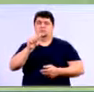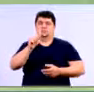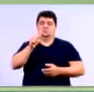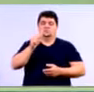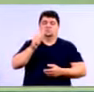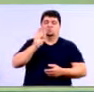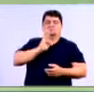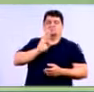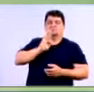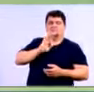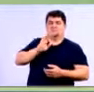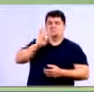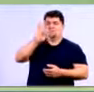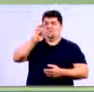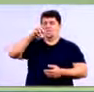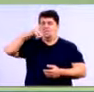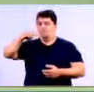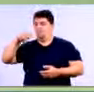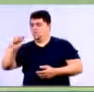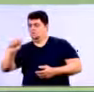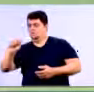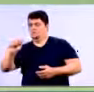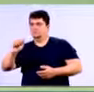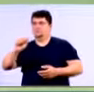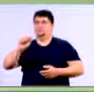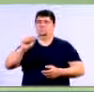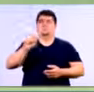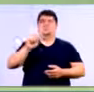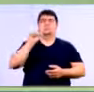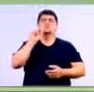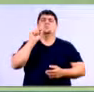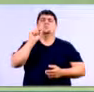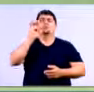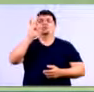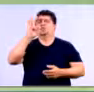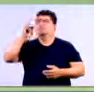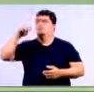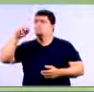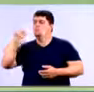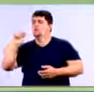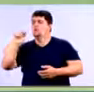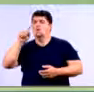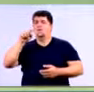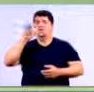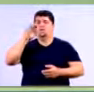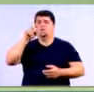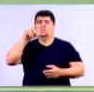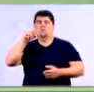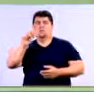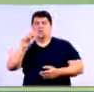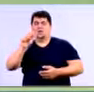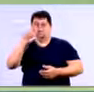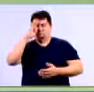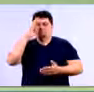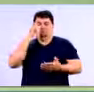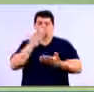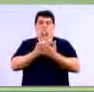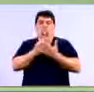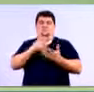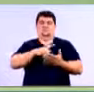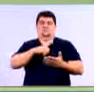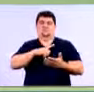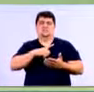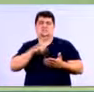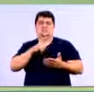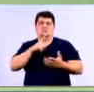também conhecida como? TMA. Excelente. E o que seria essa taxa, professora? É uma taxa mínima que você acredita ser, ela pode ser tanto a taxa